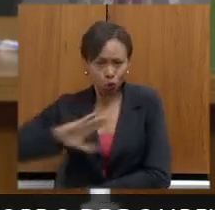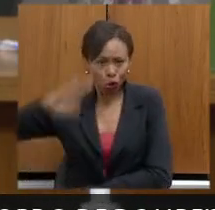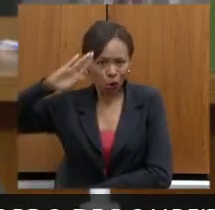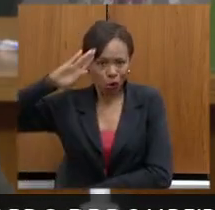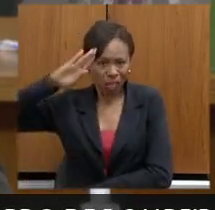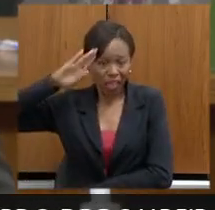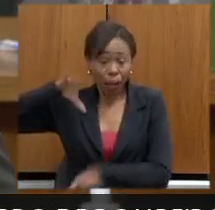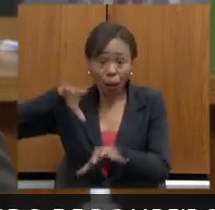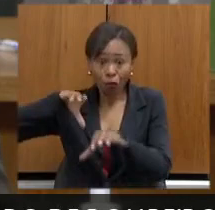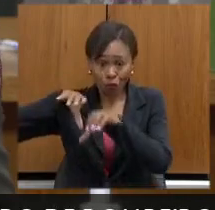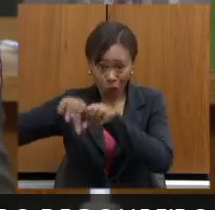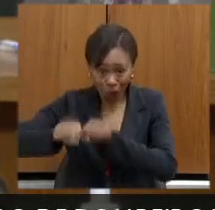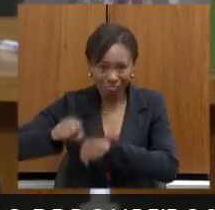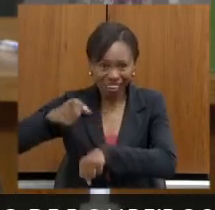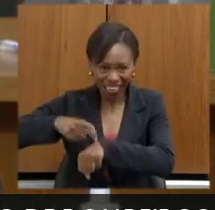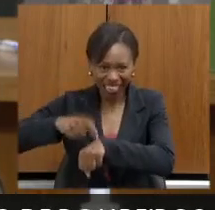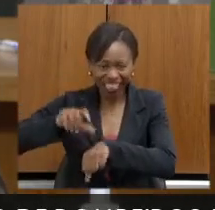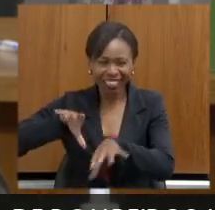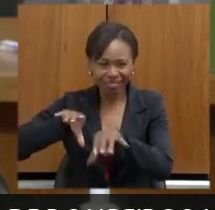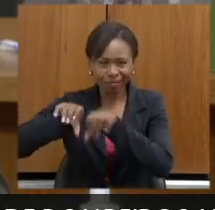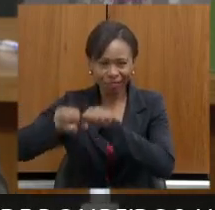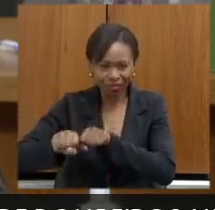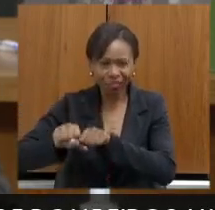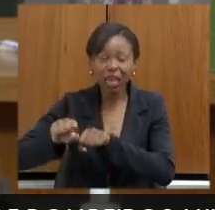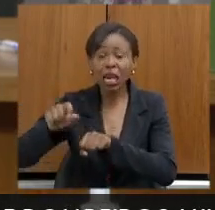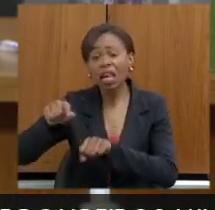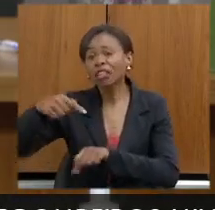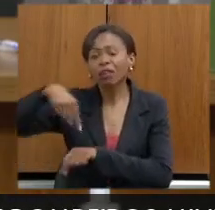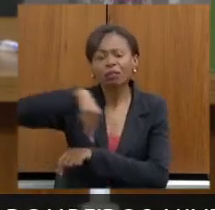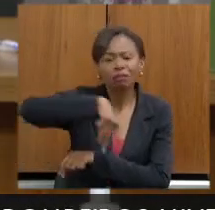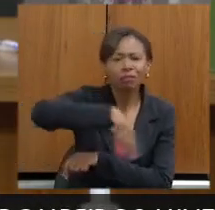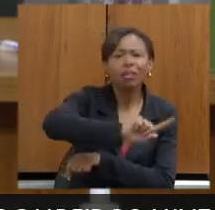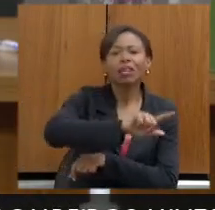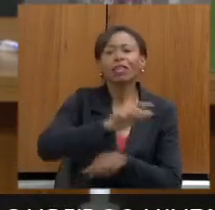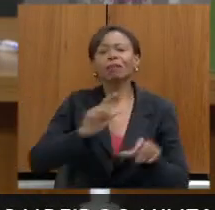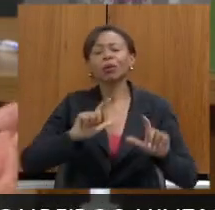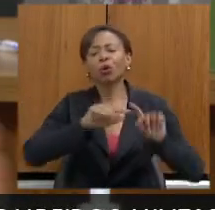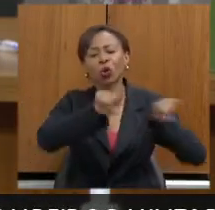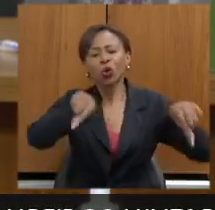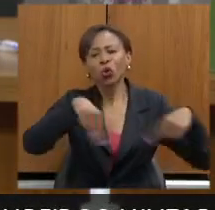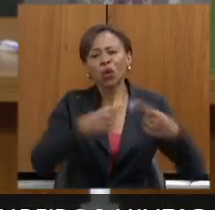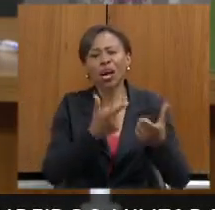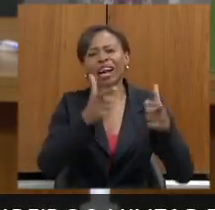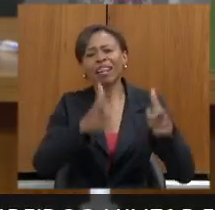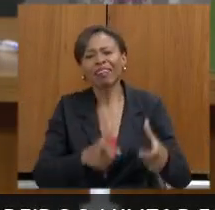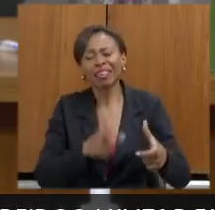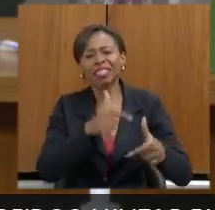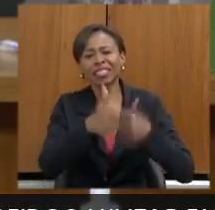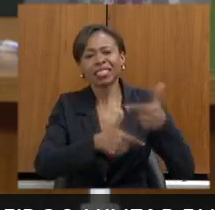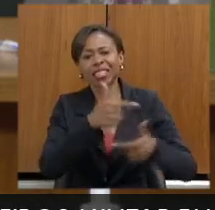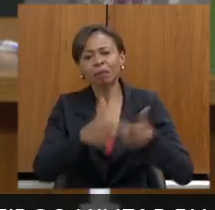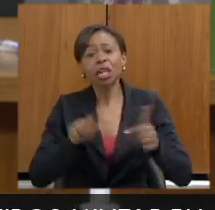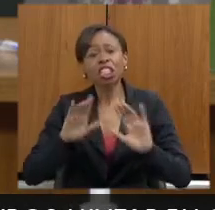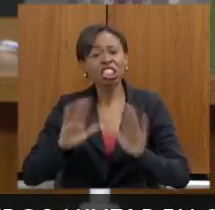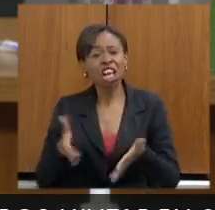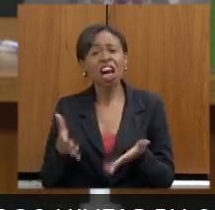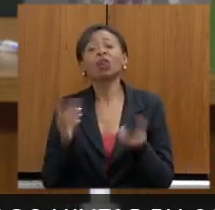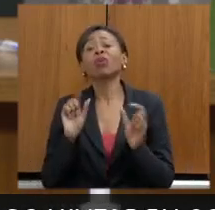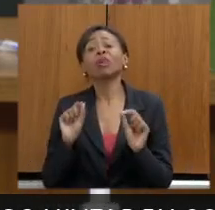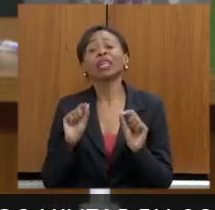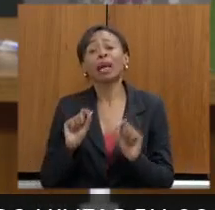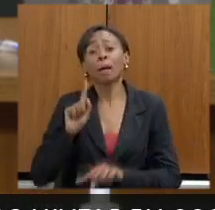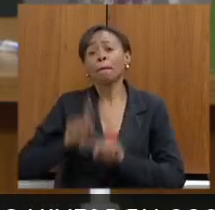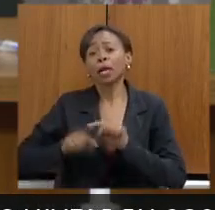sua formatura saindo para suas unidades já com o seu enche entre "enxoval